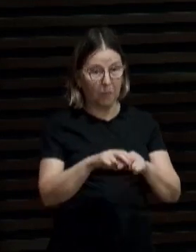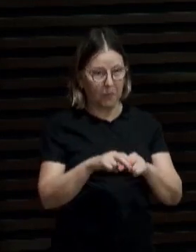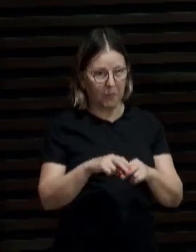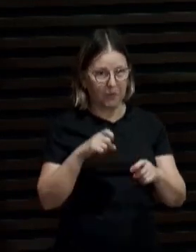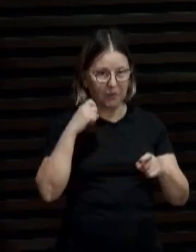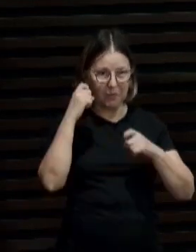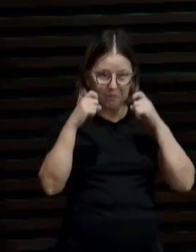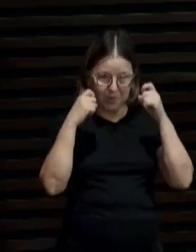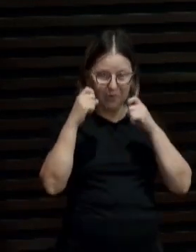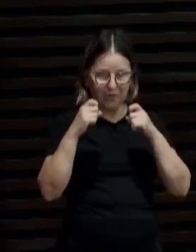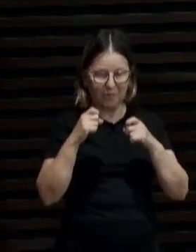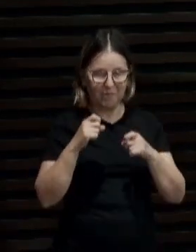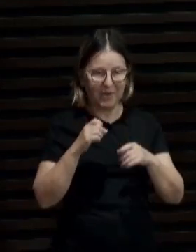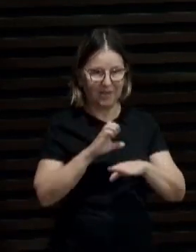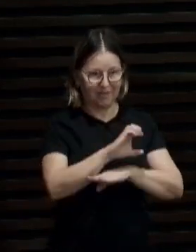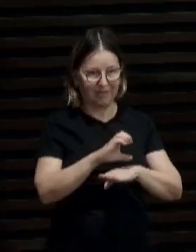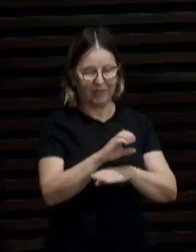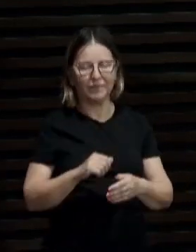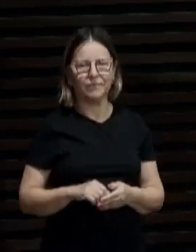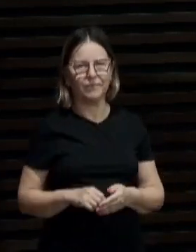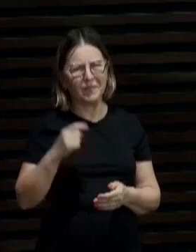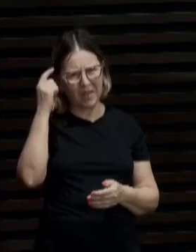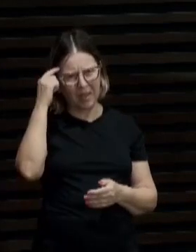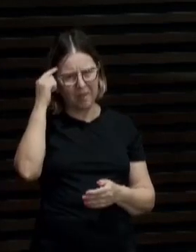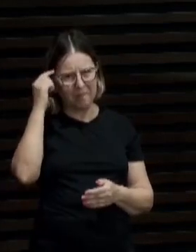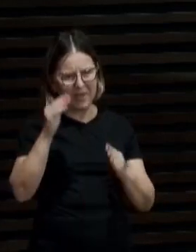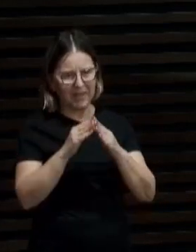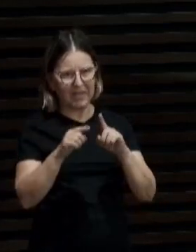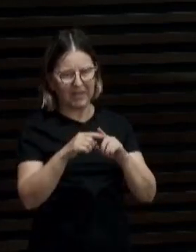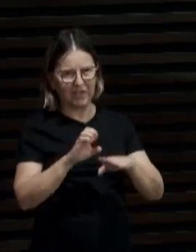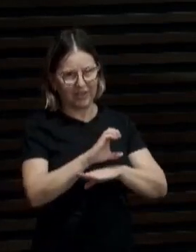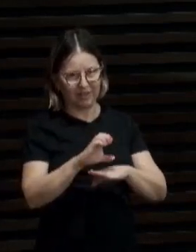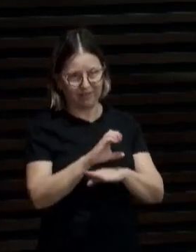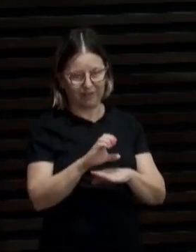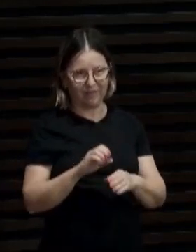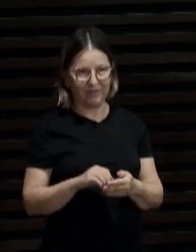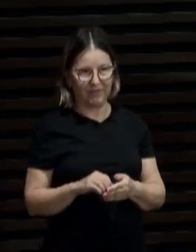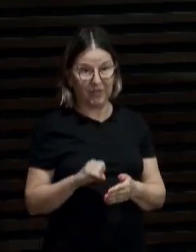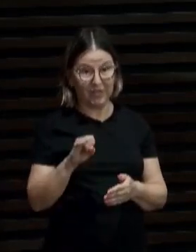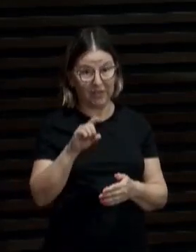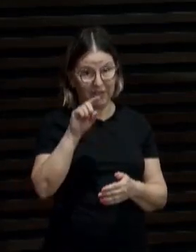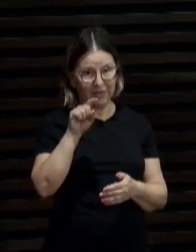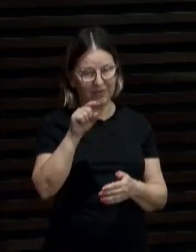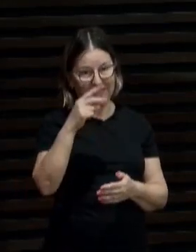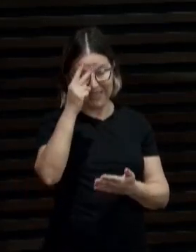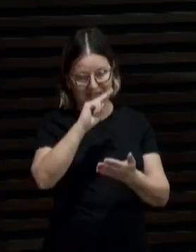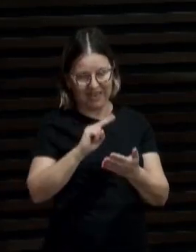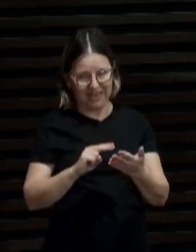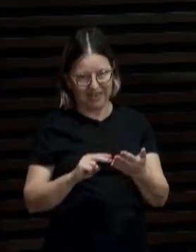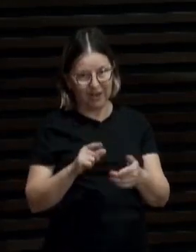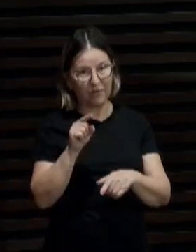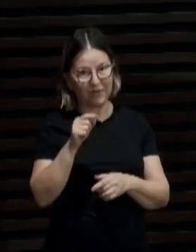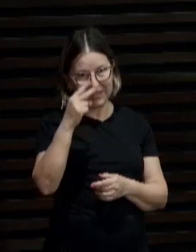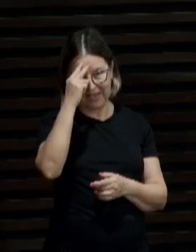igreja de Éfeso. Se você está familiarizado com a carta de Éfeso, você vai lembrar, hoje nós lemos um pedacinho do capítulo 1. Você